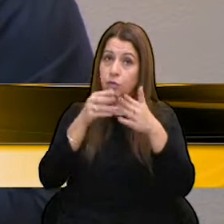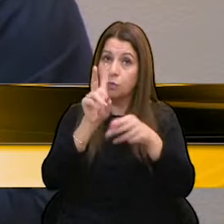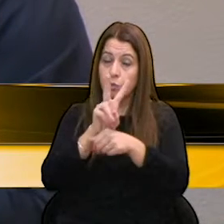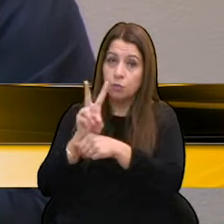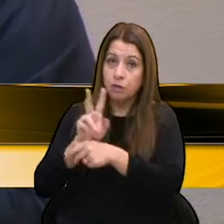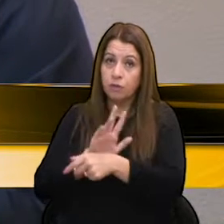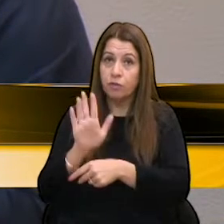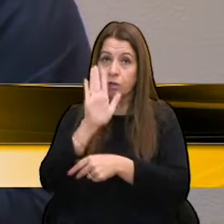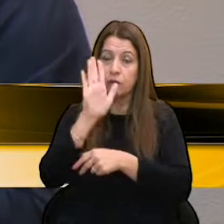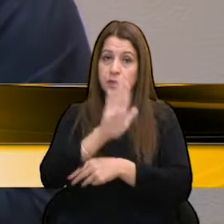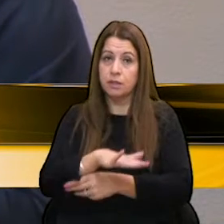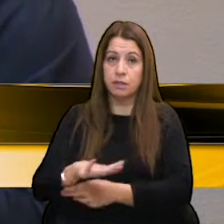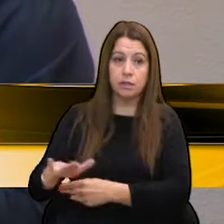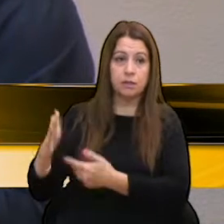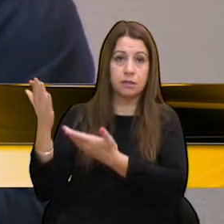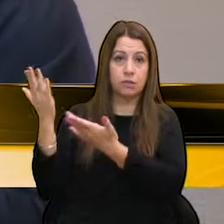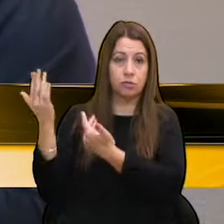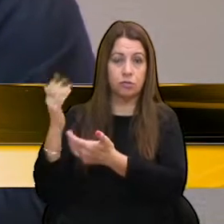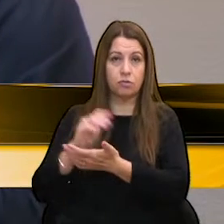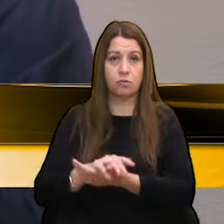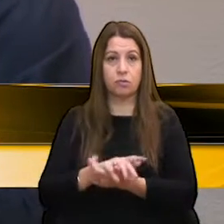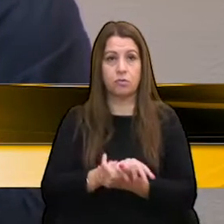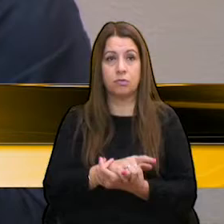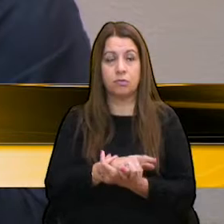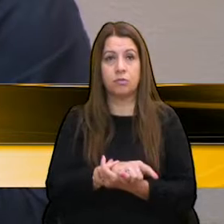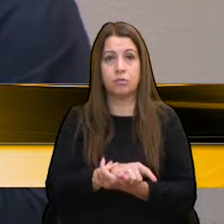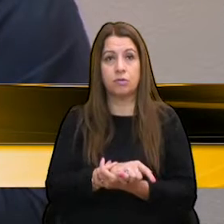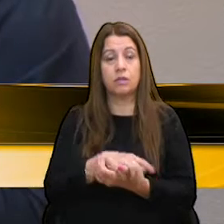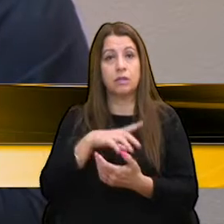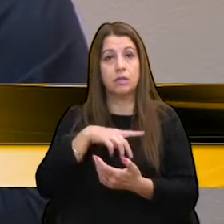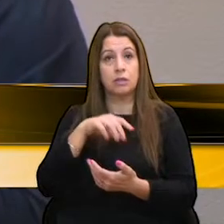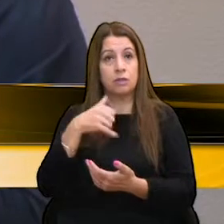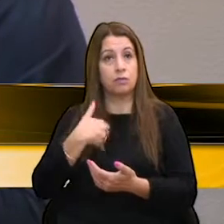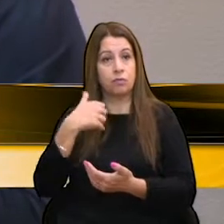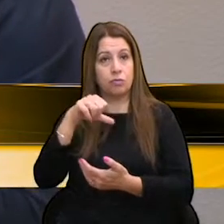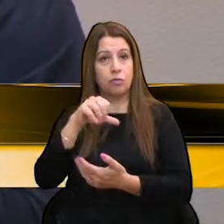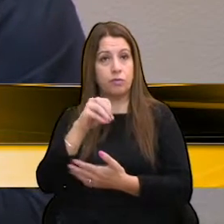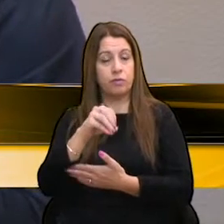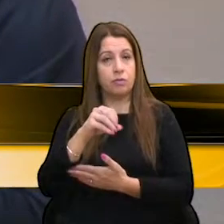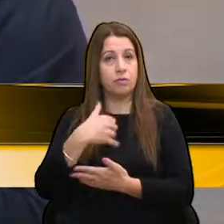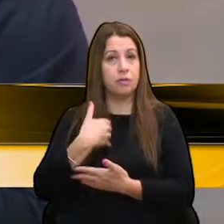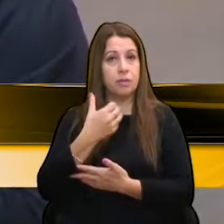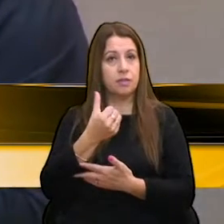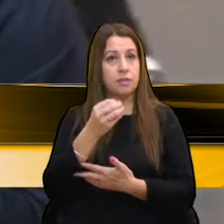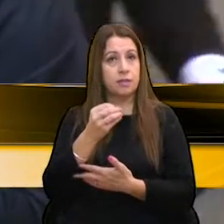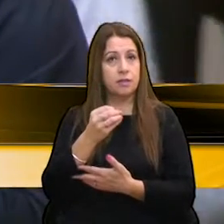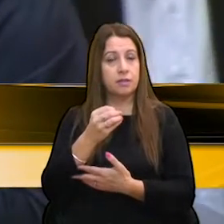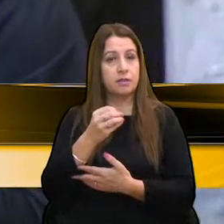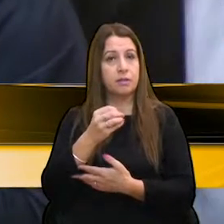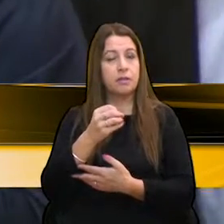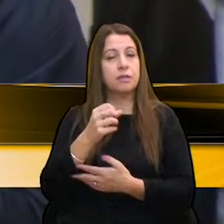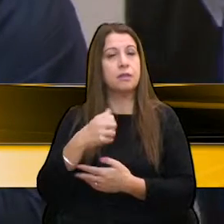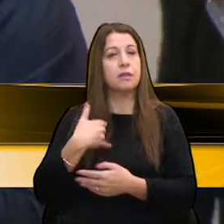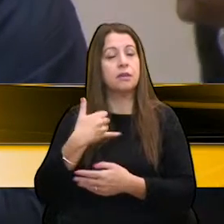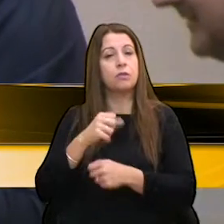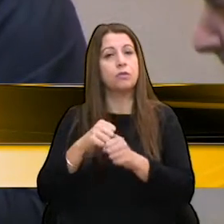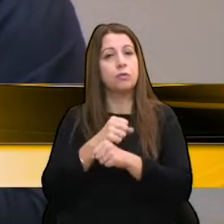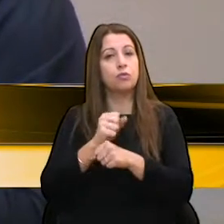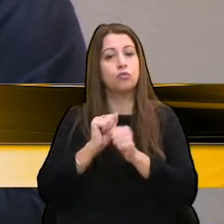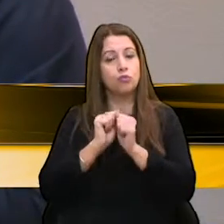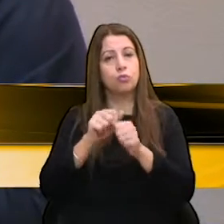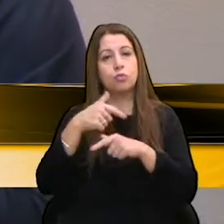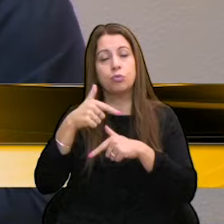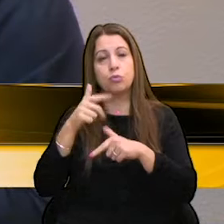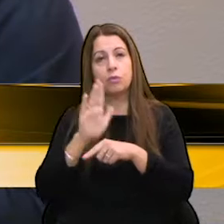e valorização das crianças e adolescentes. E foram 90 anos de vida, 60 anos de vida religiosa, a irmã Maria desenvolveu